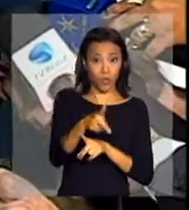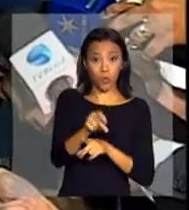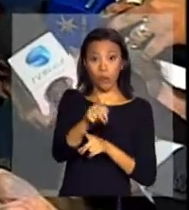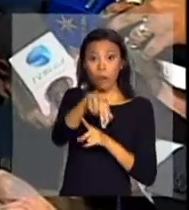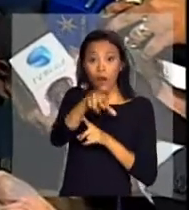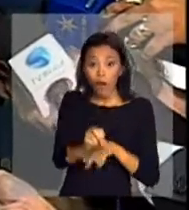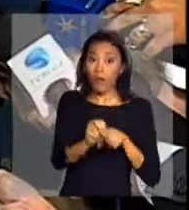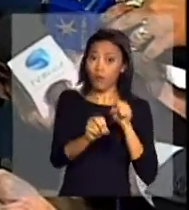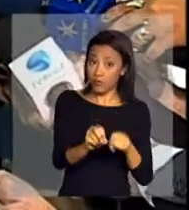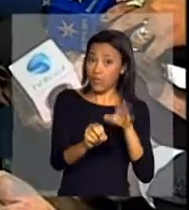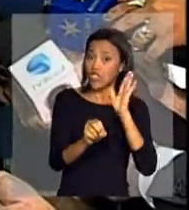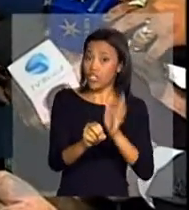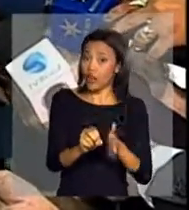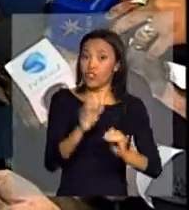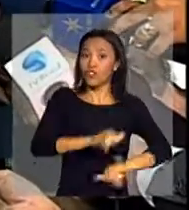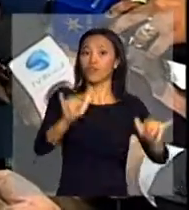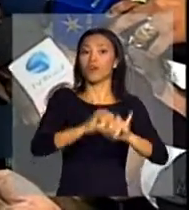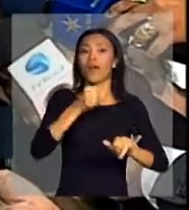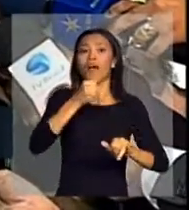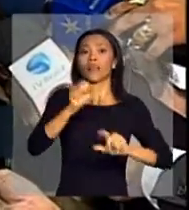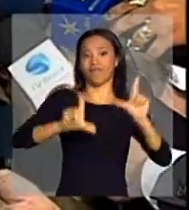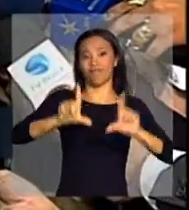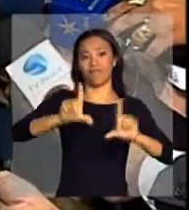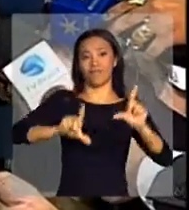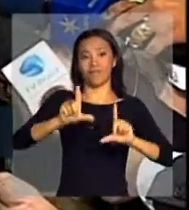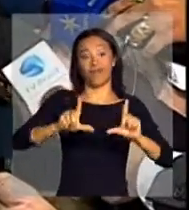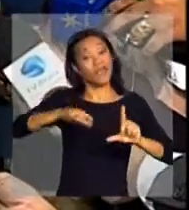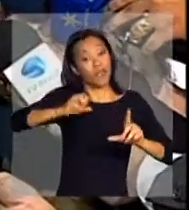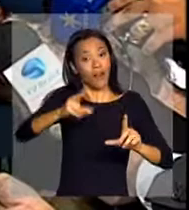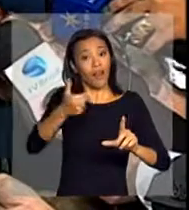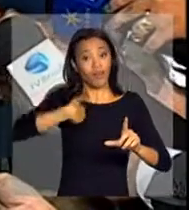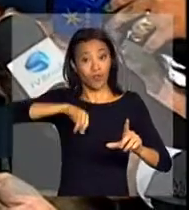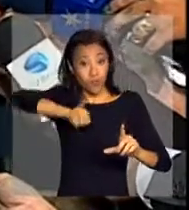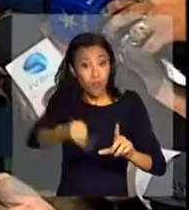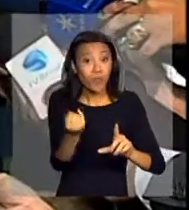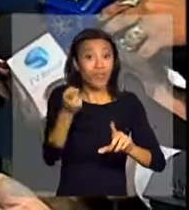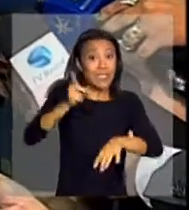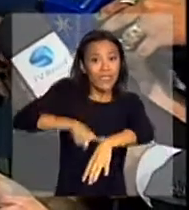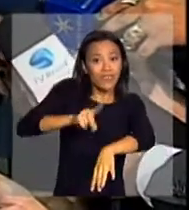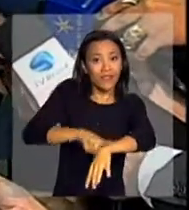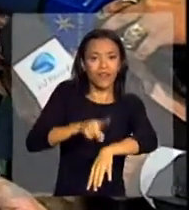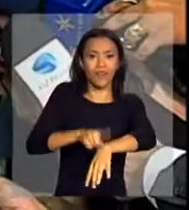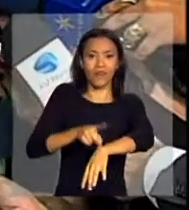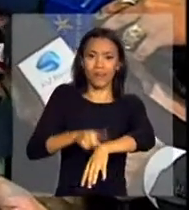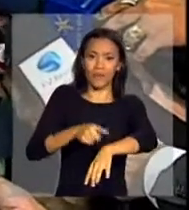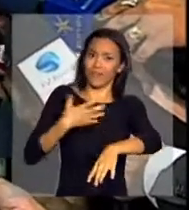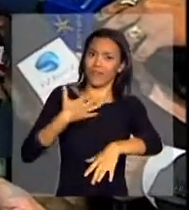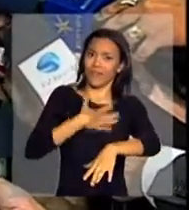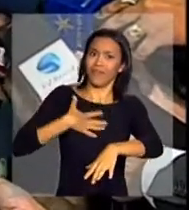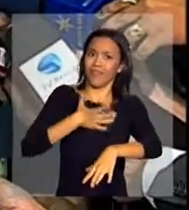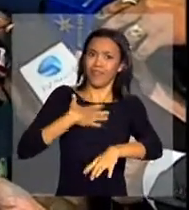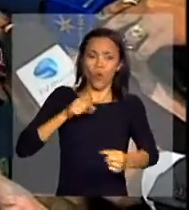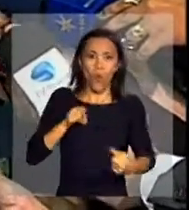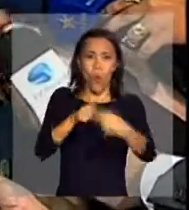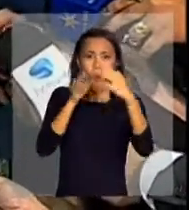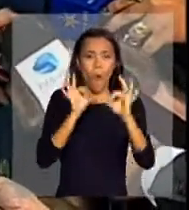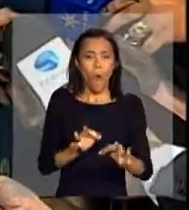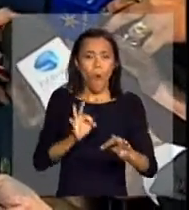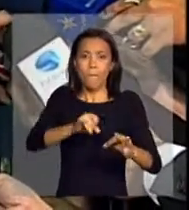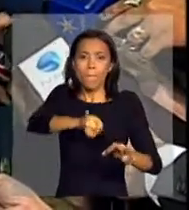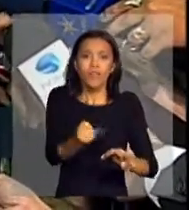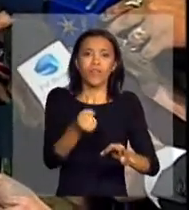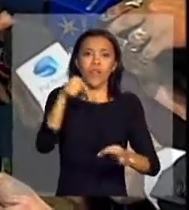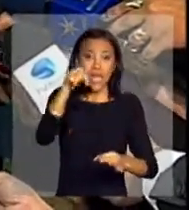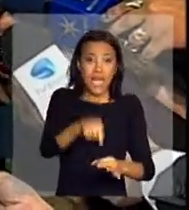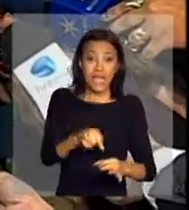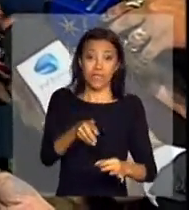foi pautado pelos meios de comunicação. E claro, nós temos que aproveitar também esse momento, essa feliz coincidência para colocarmos esse